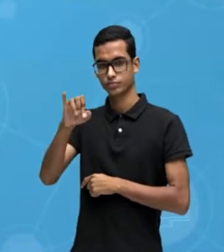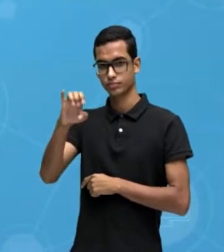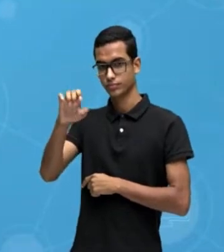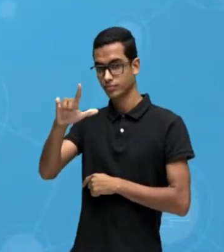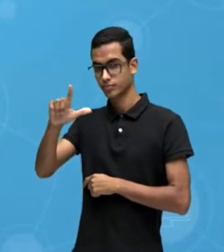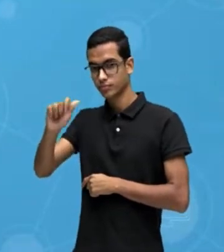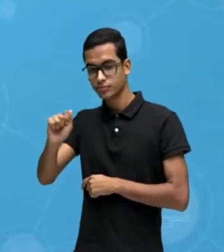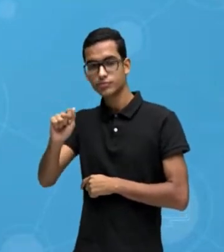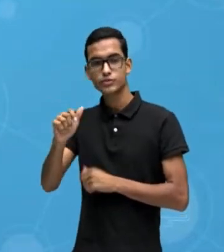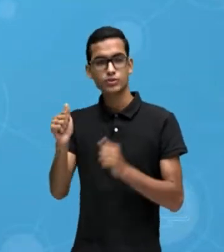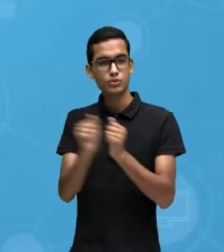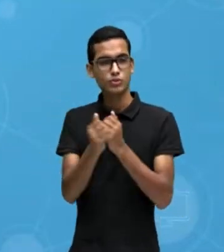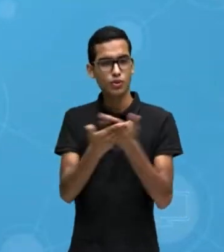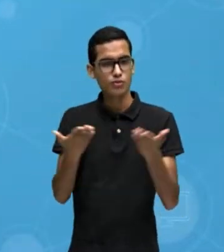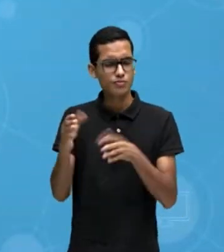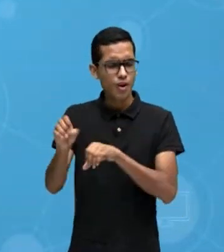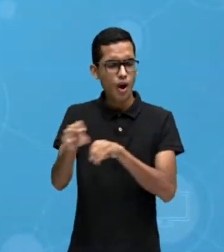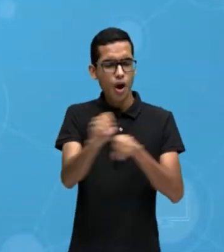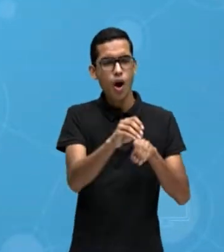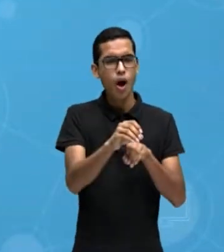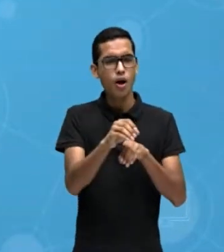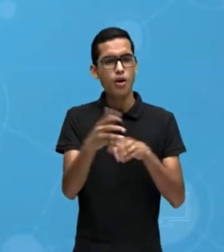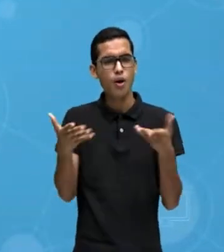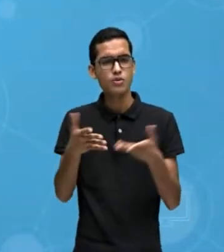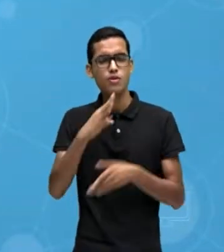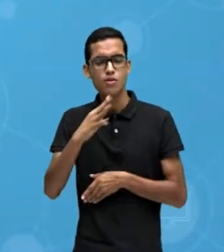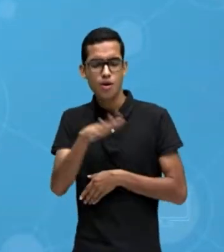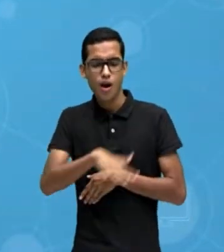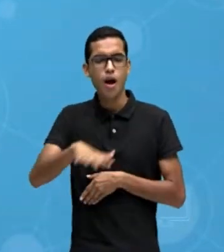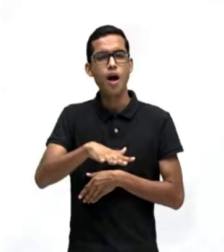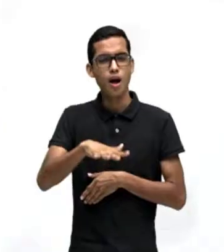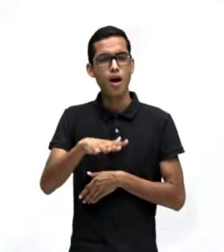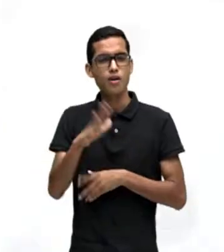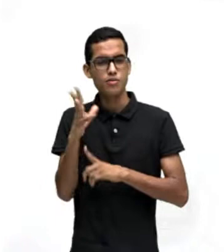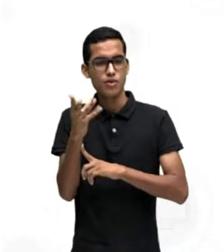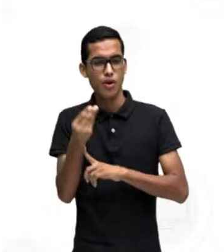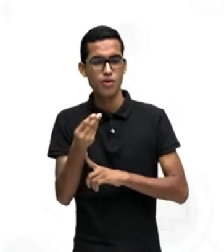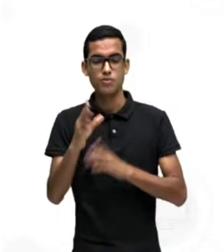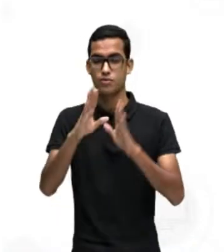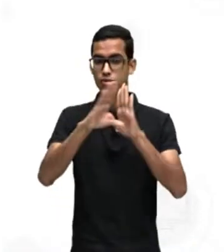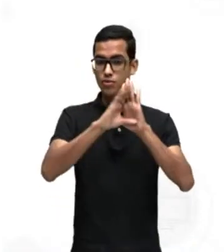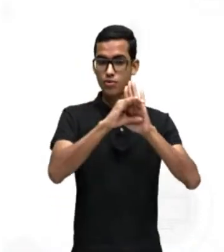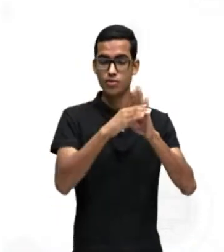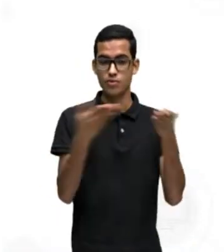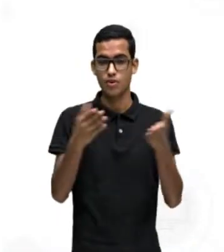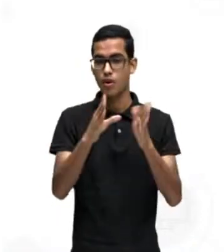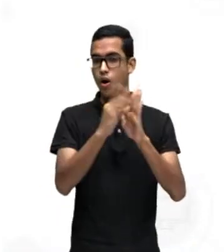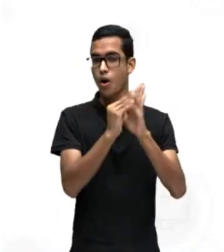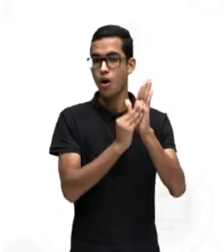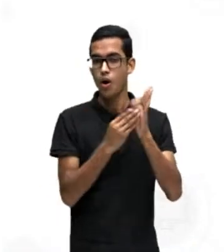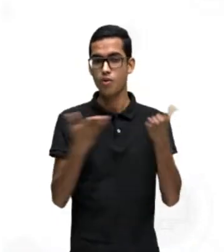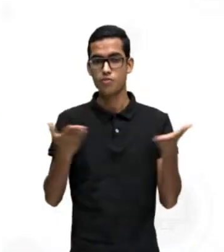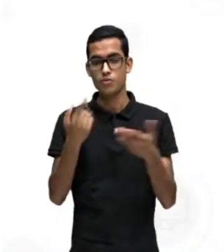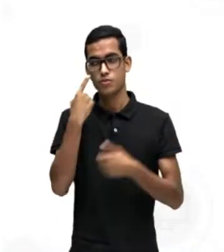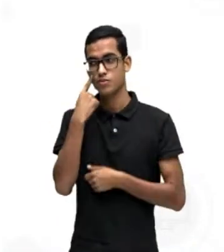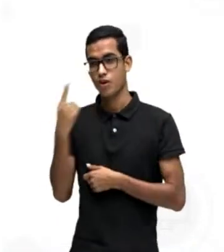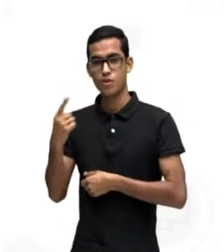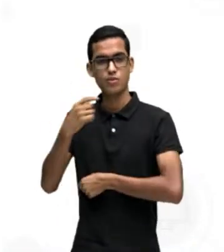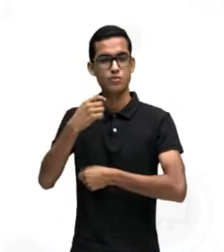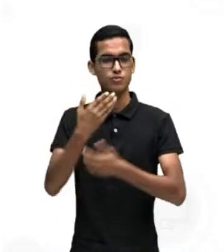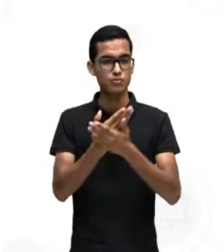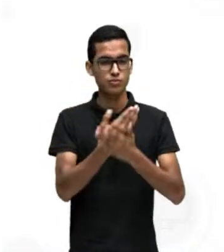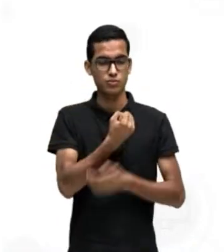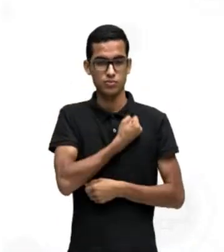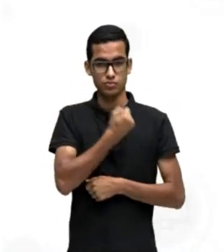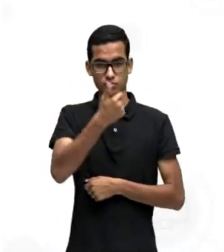nessa viagem pelo mundo das artes que nós vamos fazer hoje. Vamos ver qual é o conteúdo da nossa aula? Essa é a nossa aula 241, que a gente